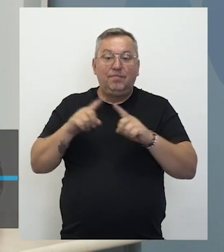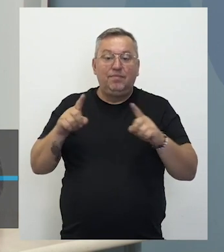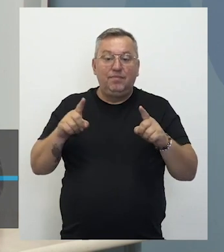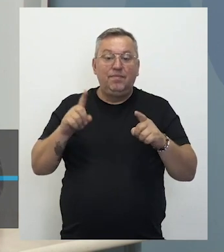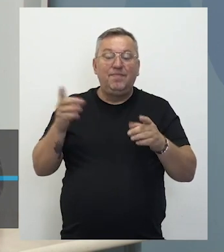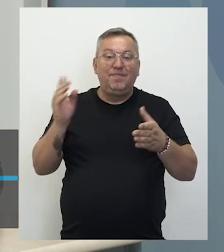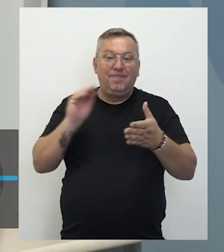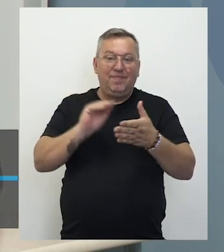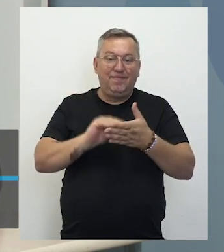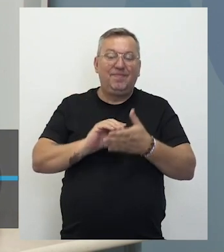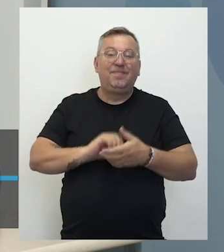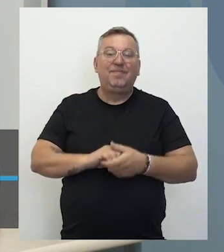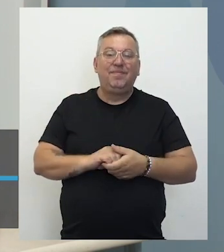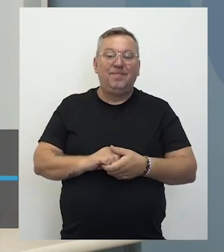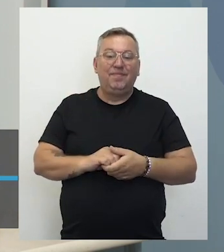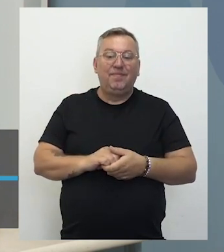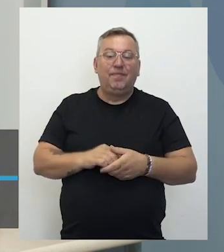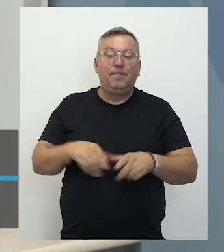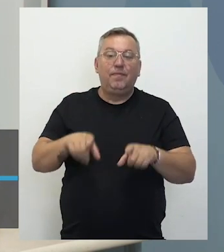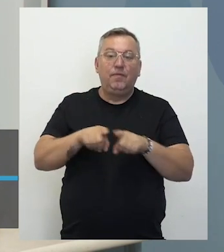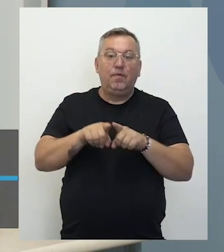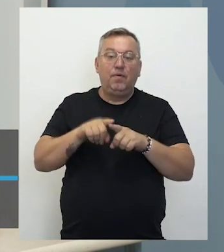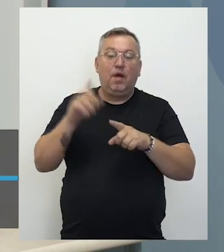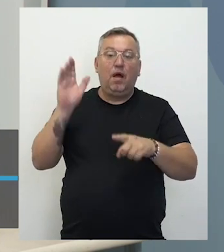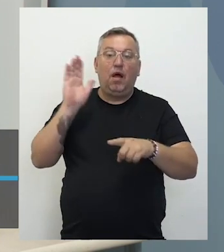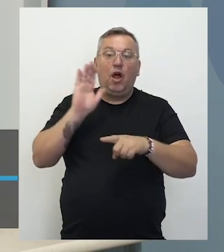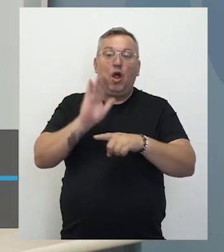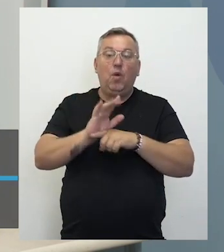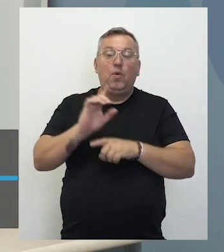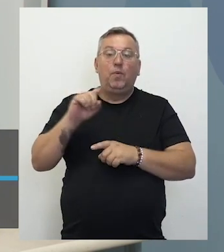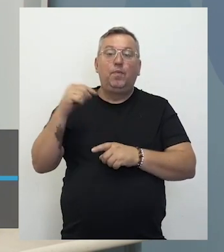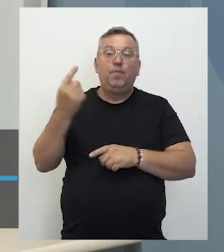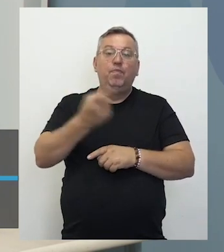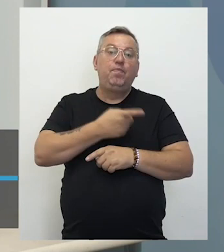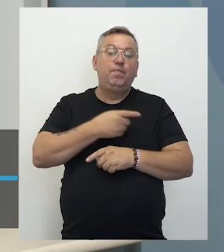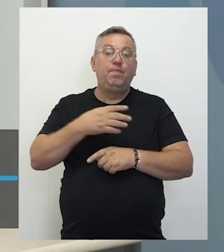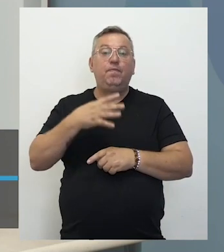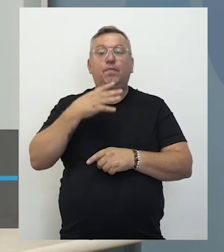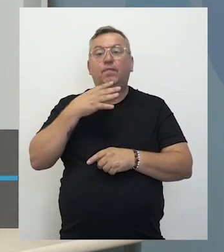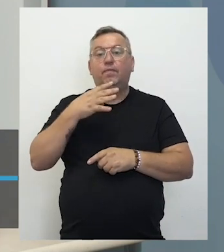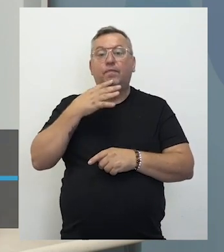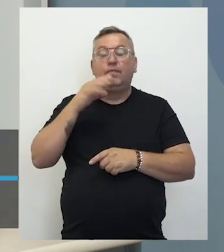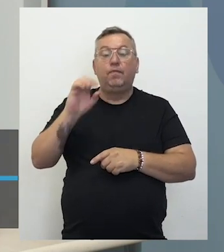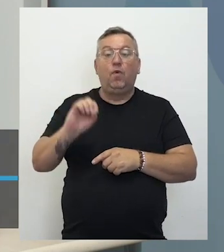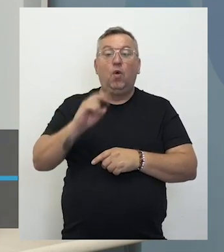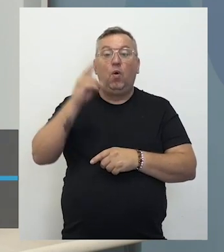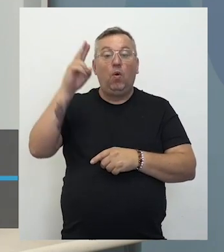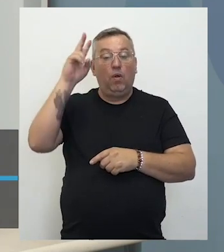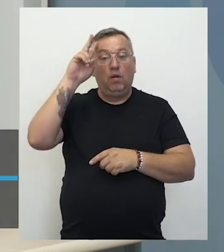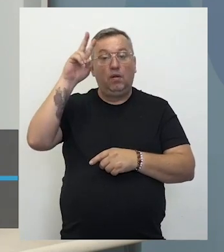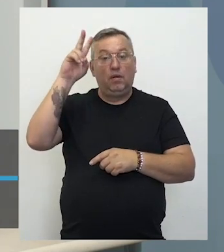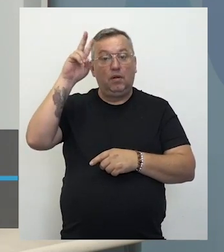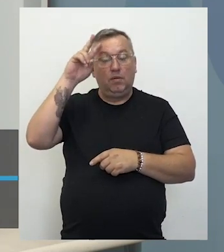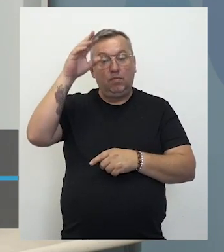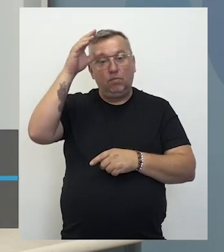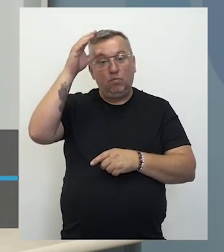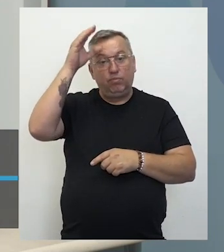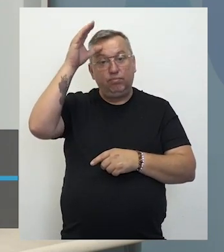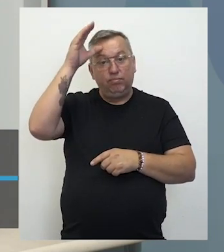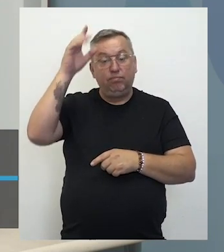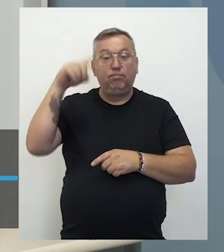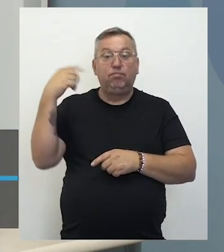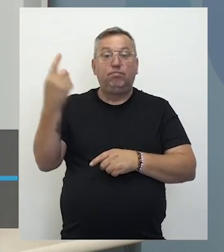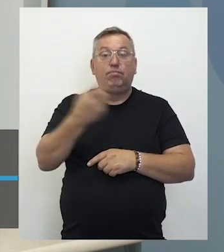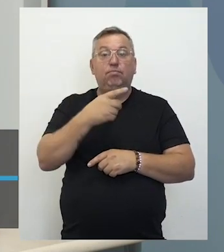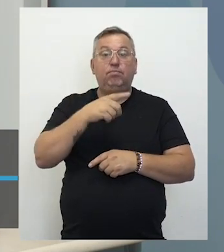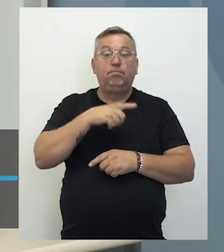a contribuição. E para ajudar a gente a conhecer ou para resgatar os conhecimentos, né, a gente